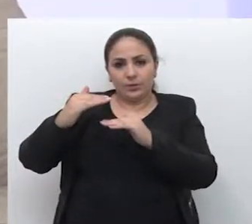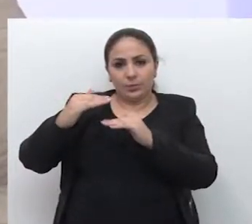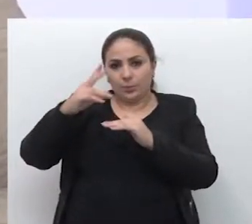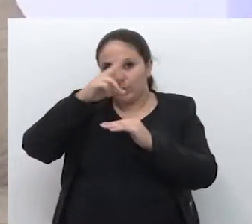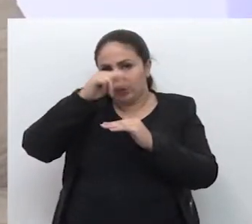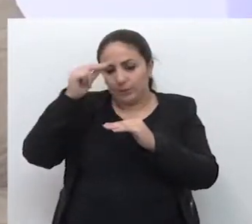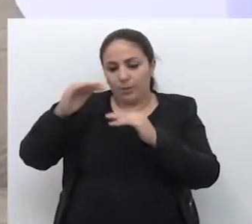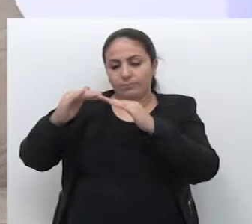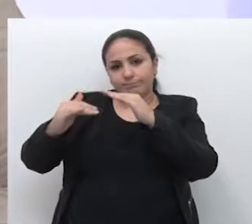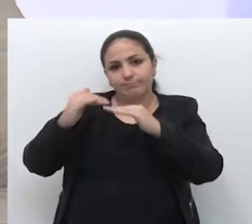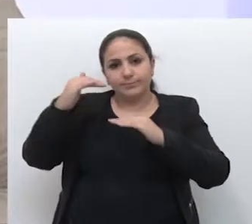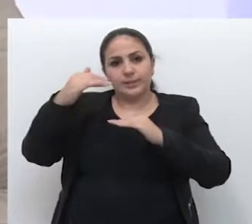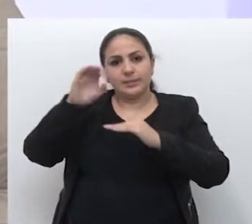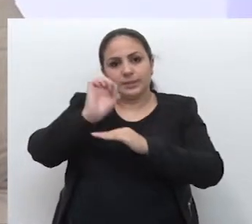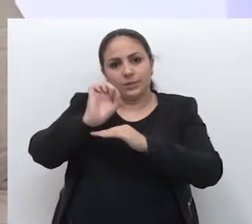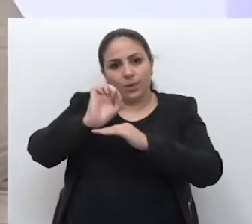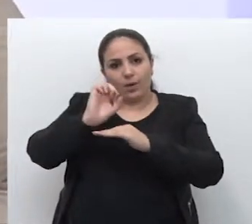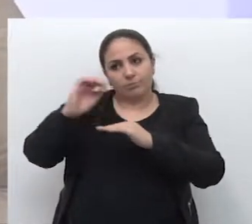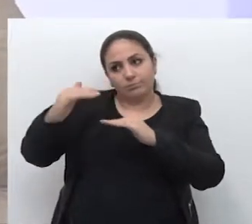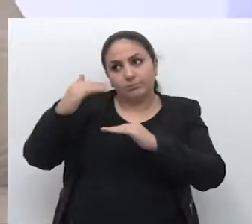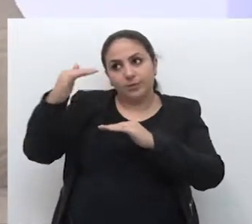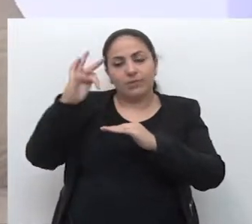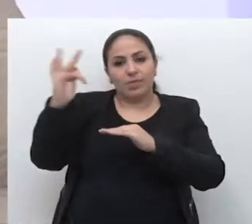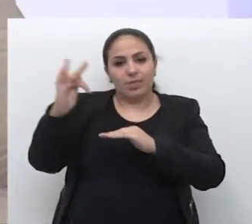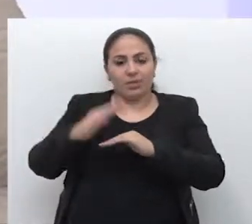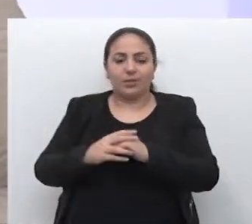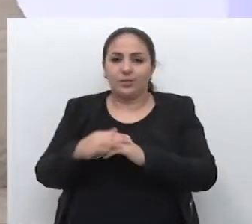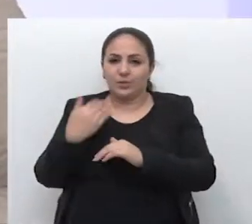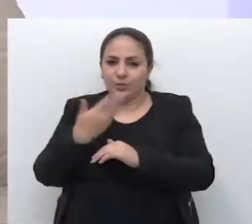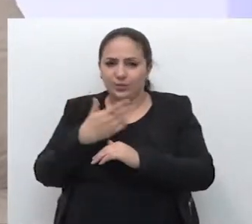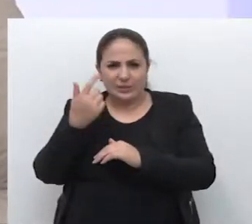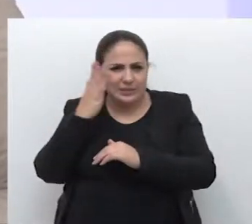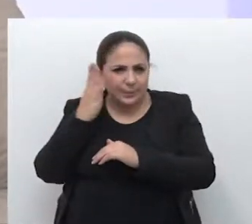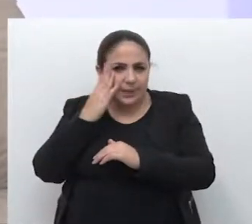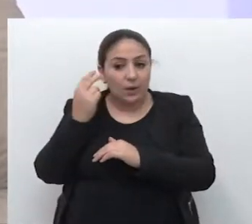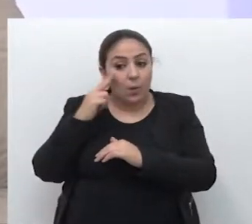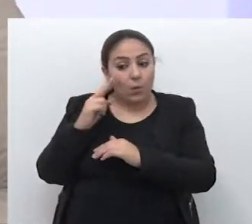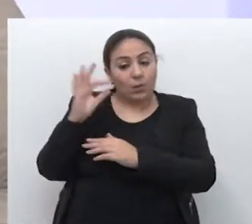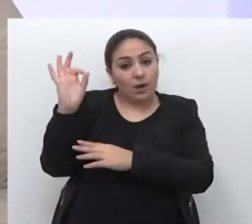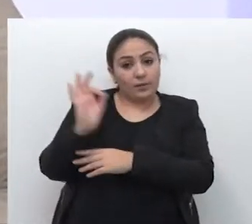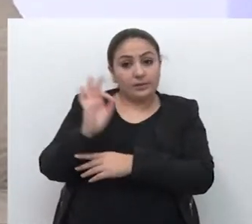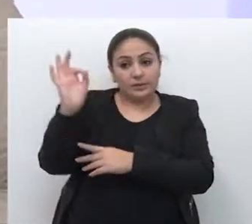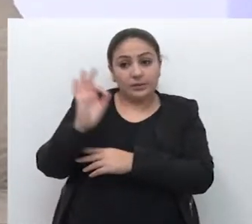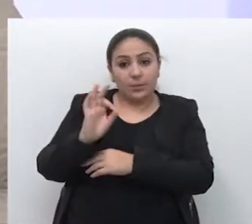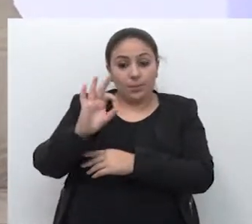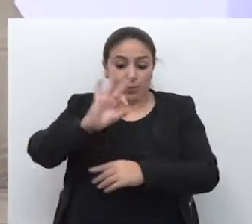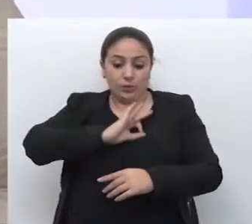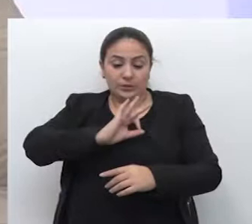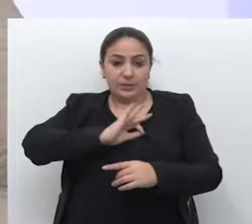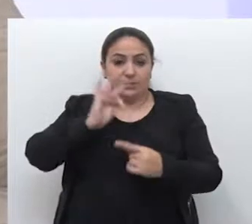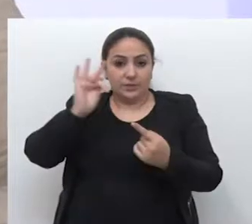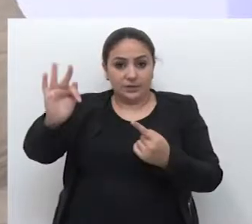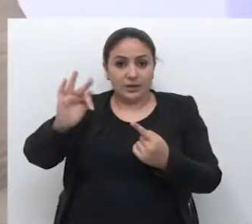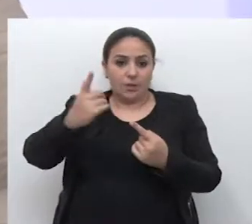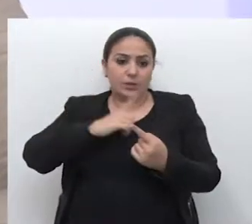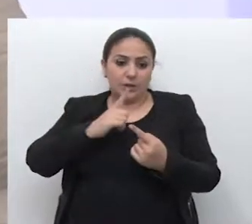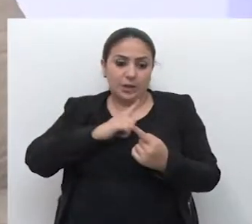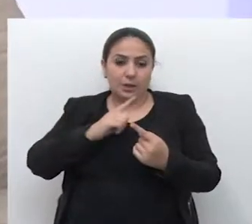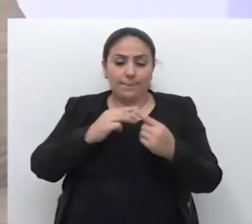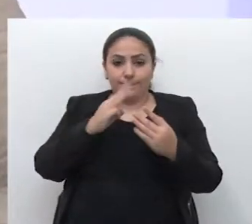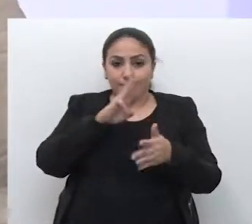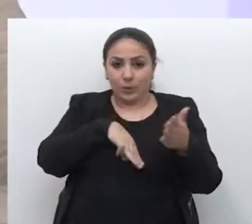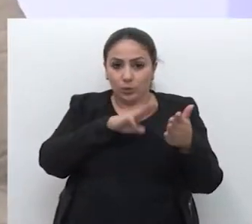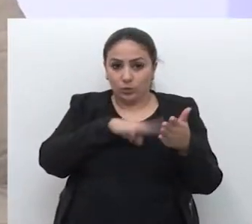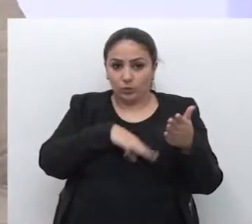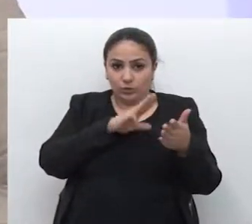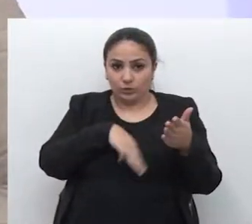níveis, né, municipal, estadual e federal. Para vocês terem uma ideia, hoje, por exemplo, as estatísticas, a Polícia